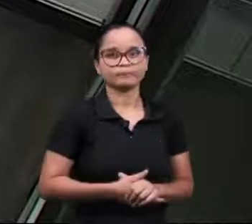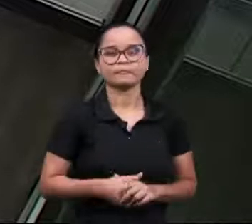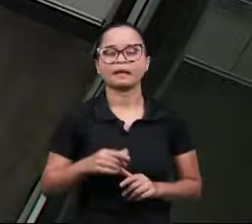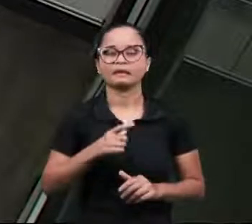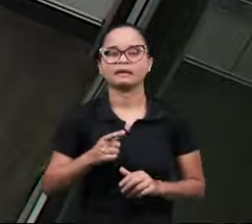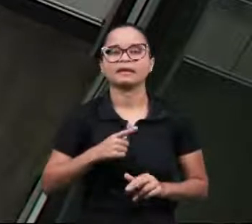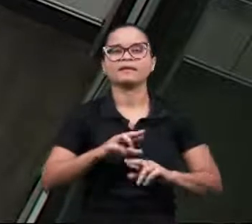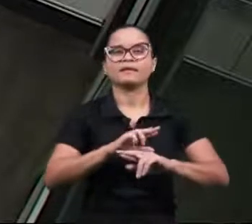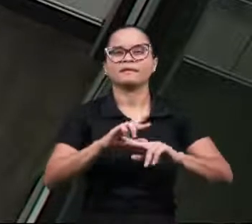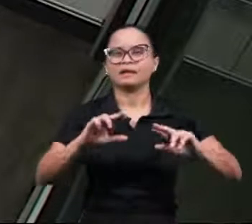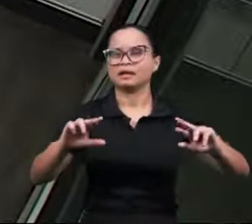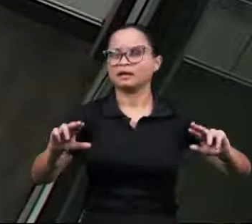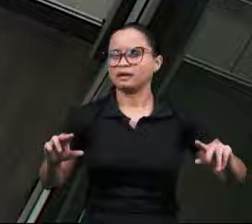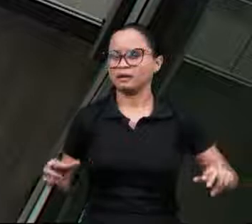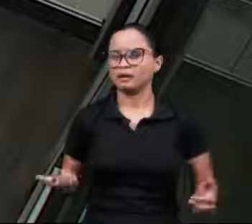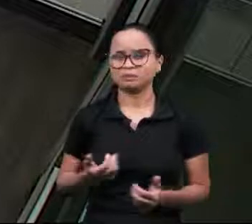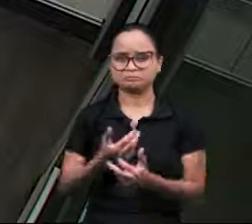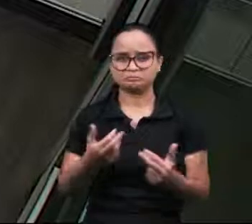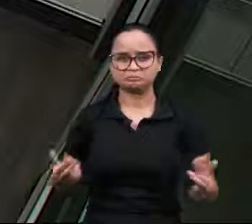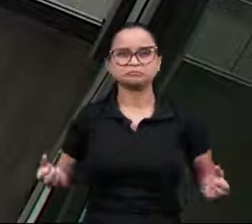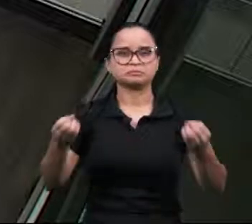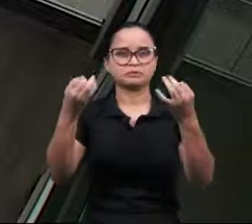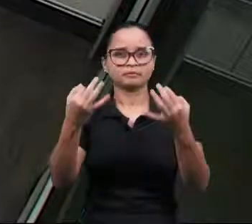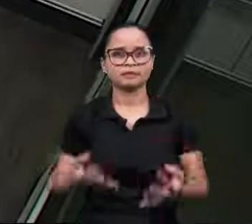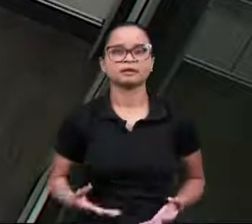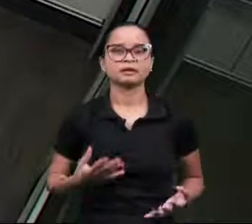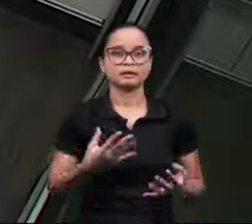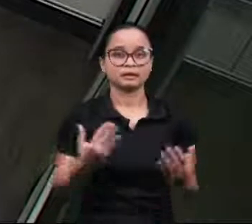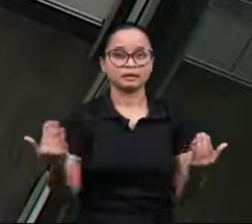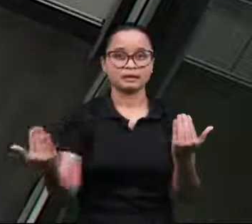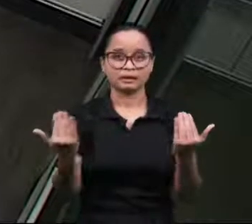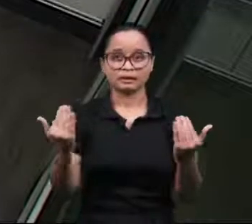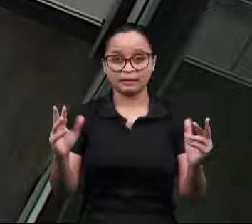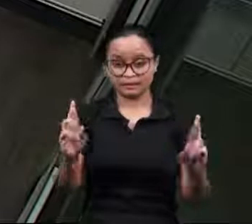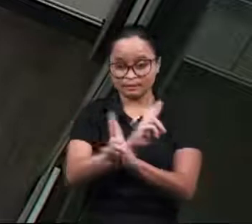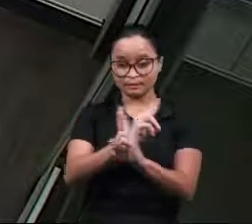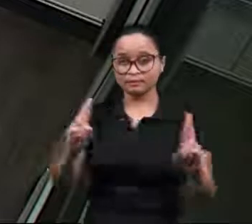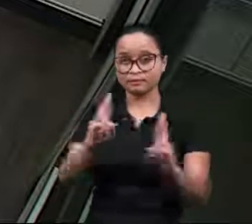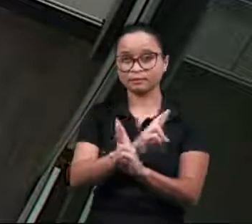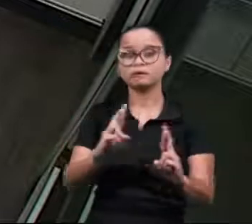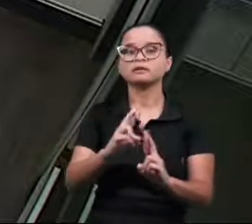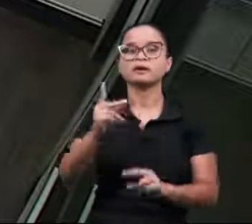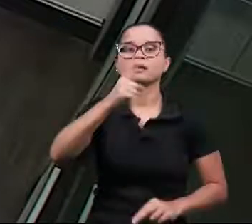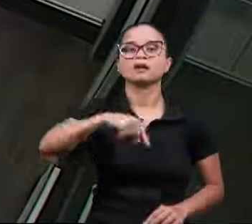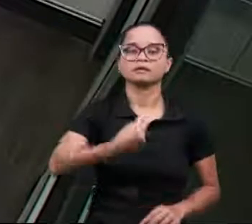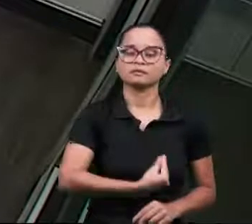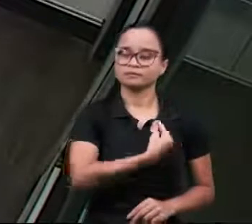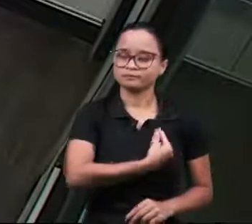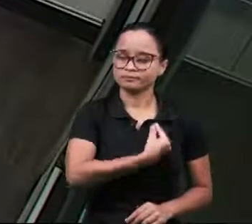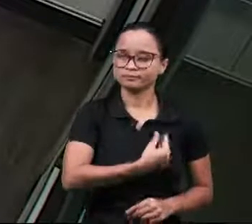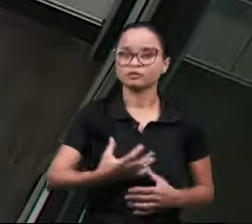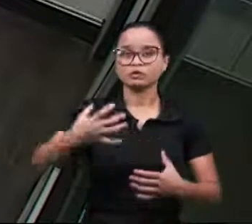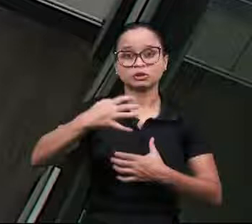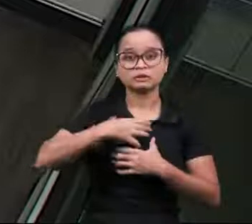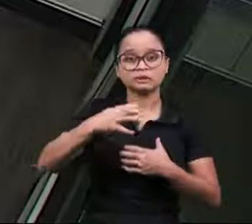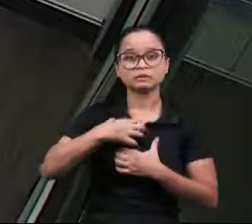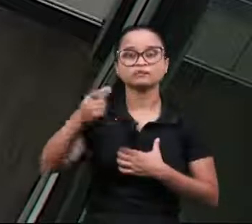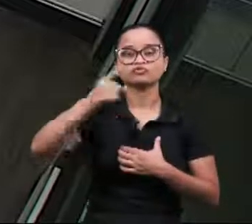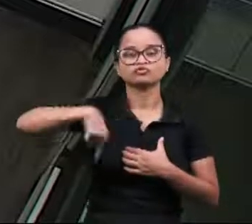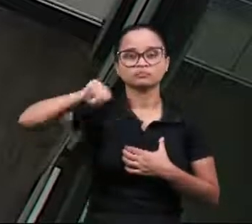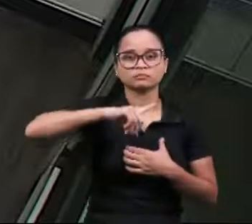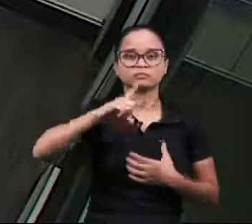para falar, não é? Tipificando as nossas vidas, a forma de nós lidarmos